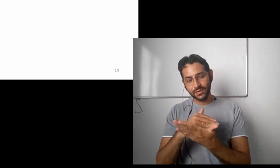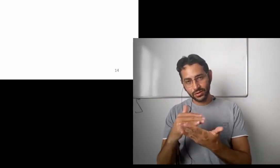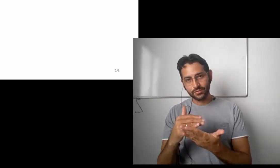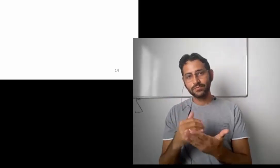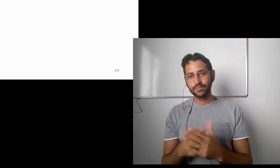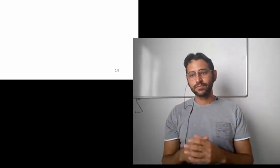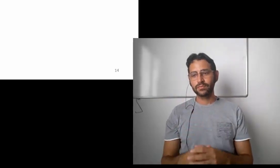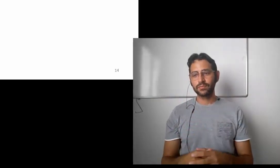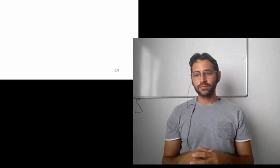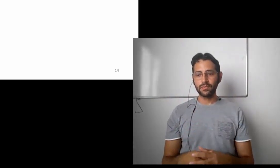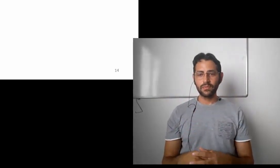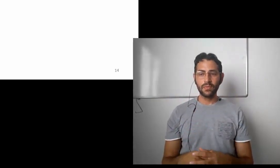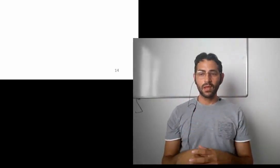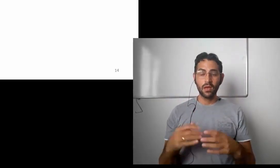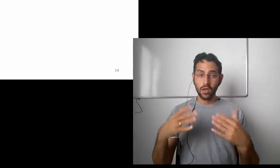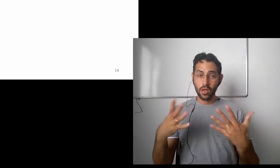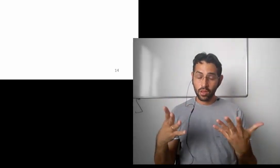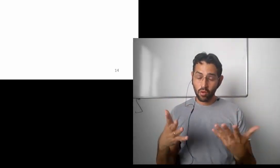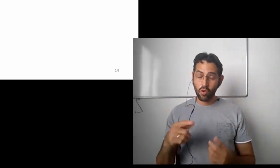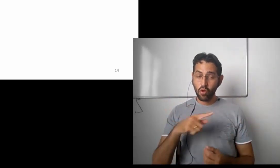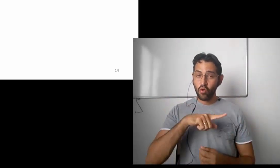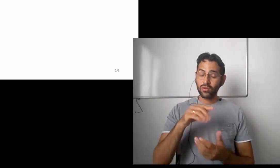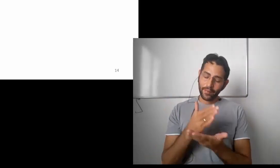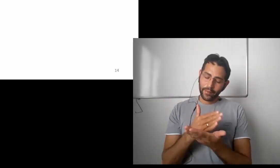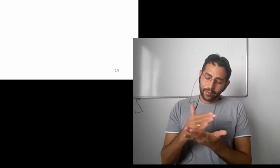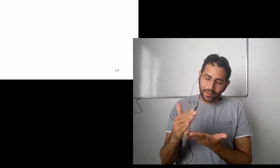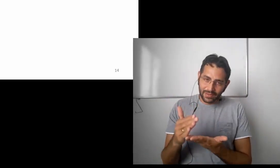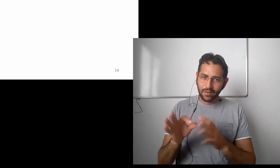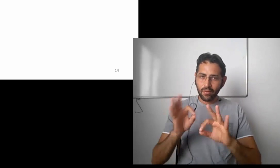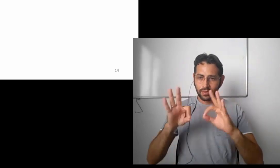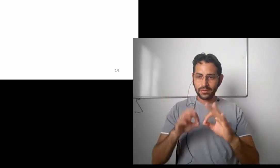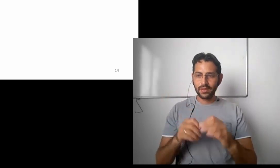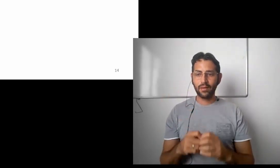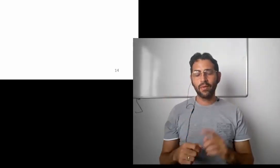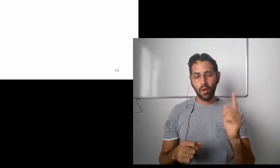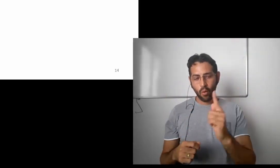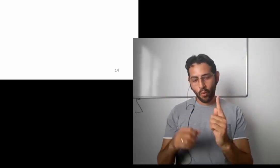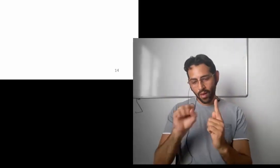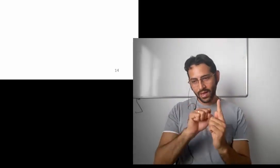Primeiro, você começa um S2.